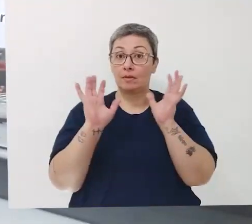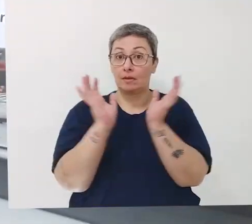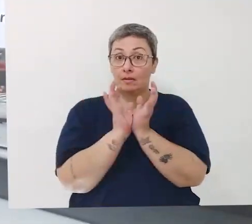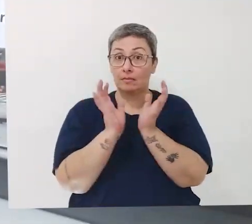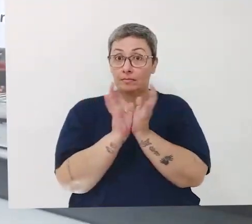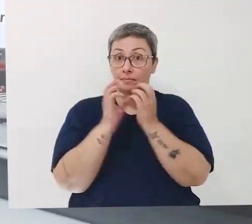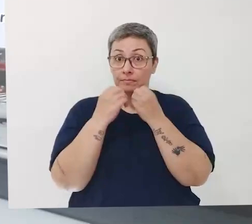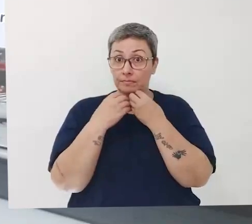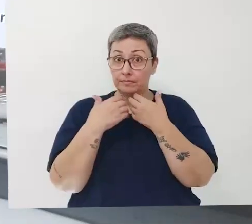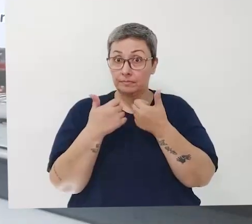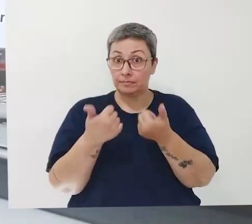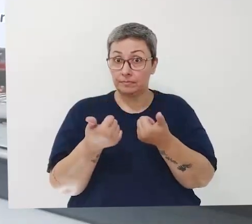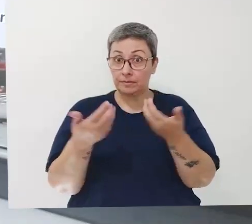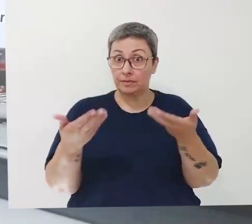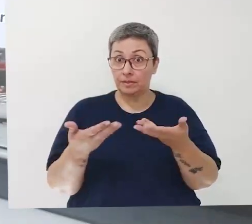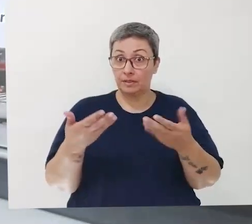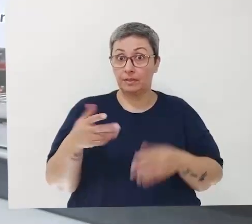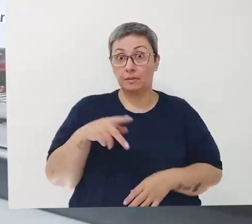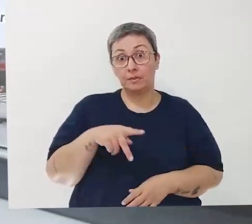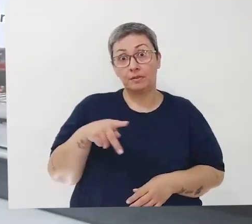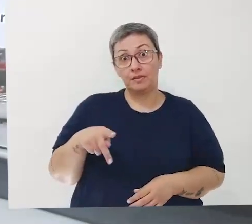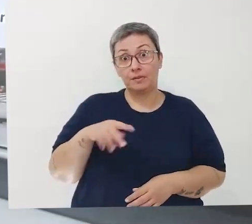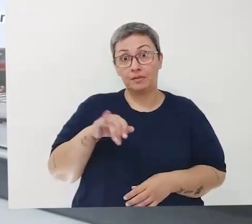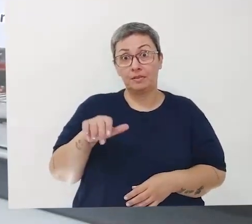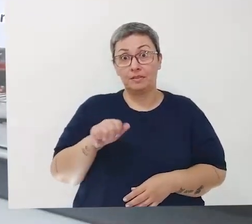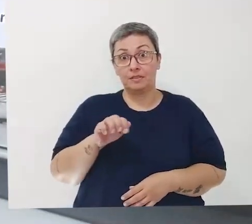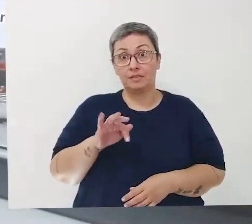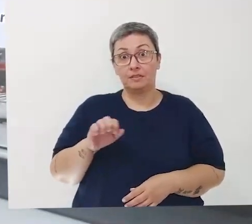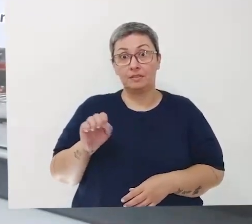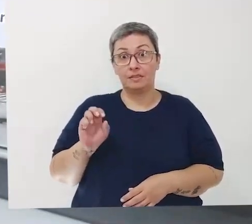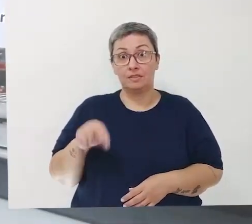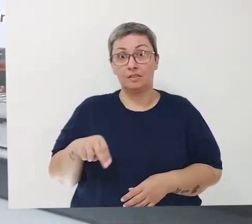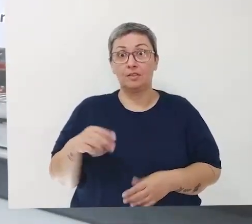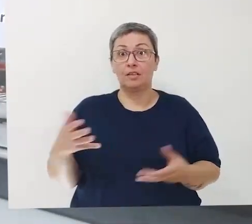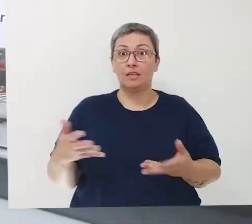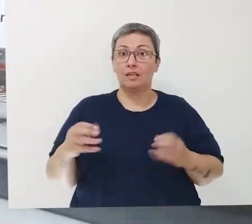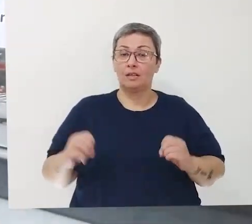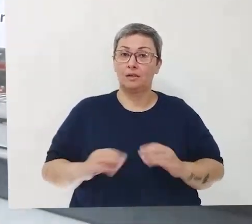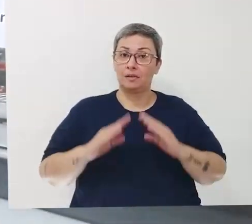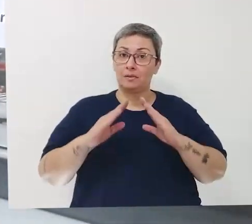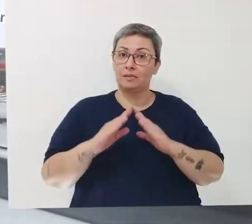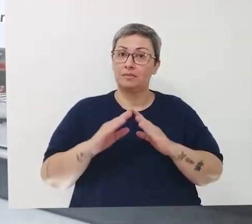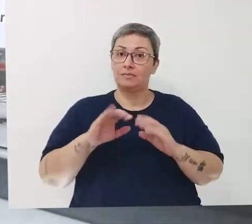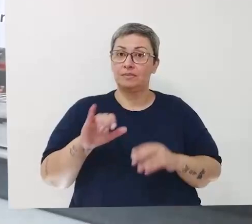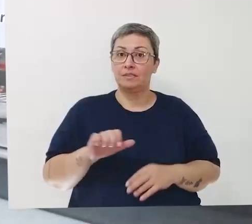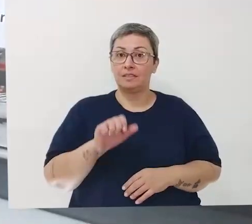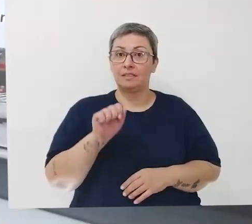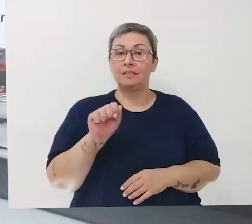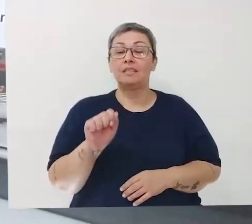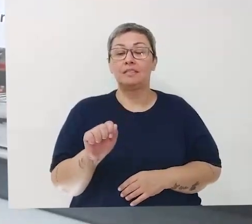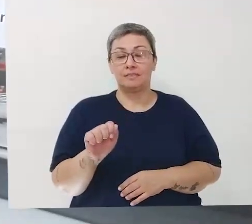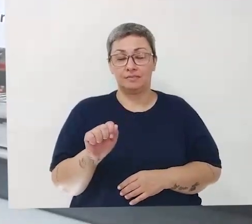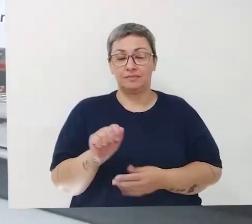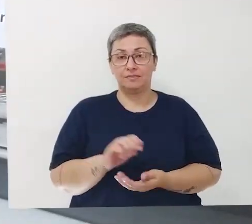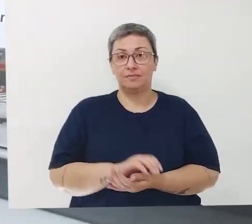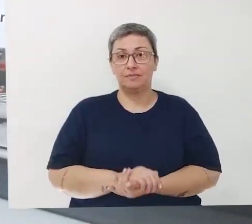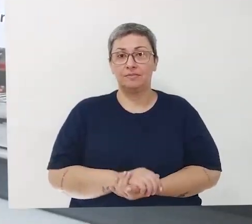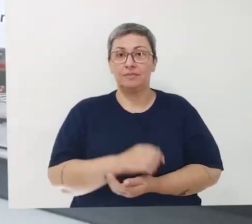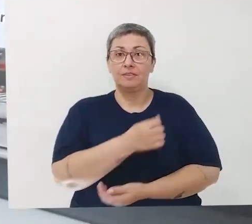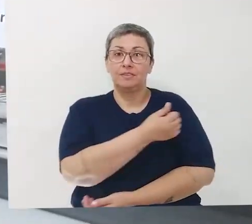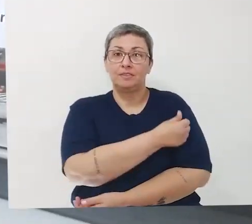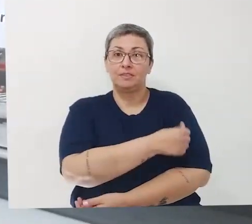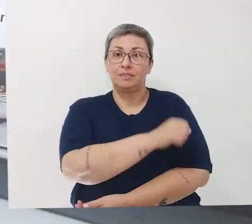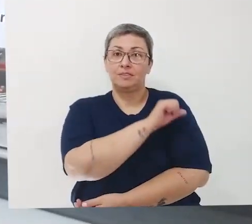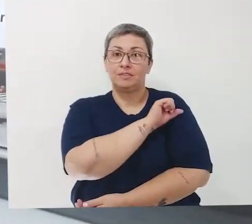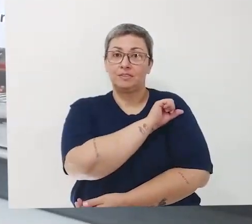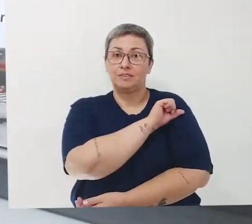pessoal, tudo bem com vocês? Eu sou o professor Jefferson e esse é mais um programa Saberes em Casa para a